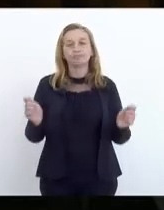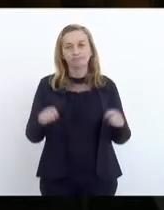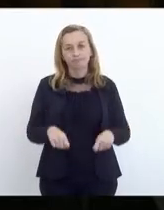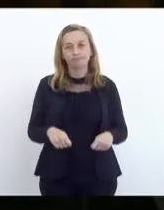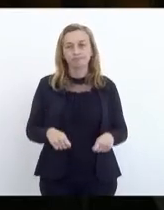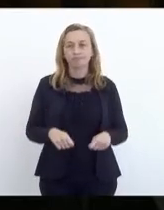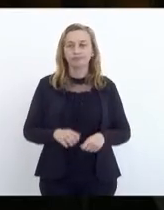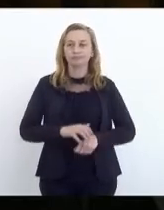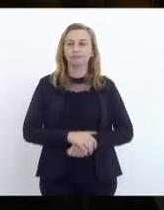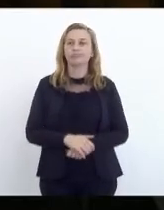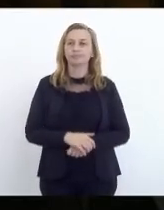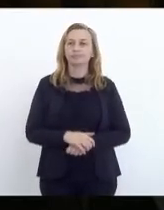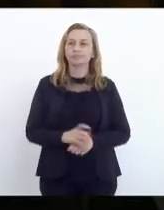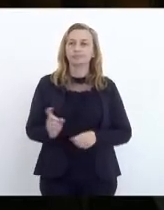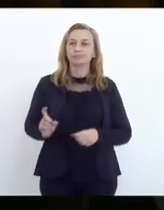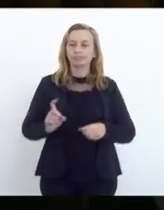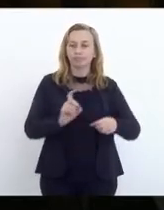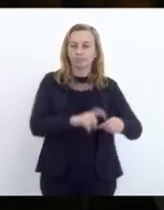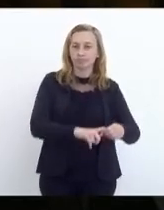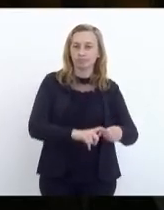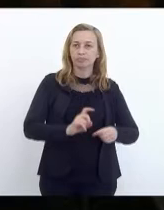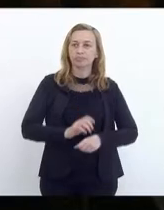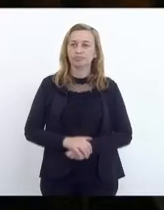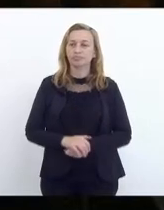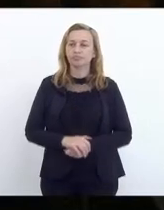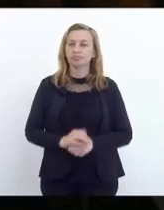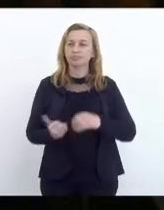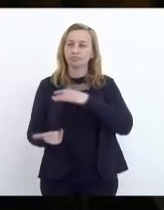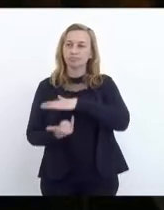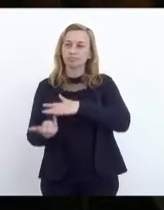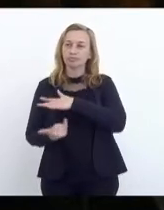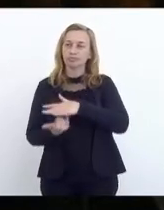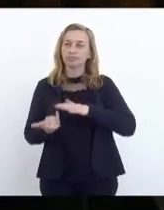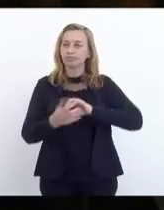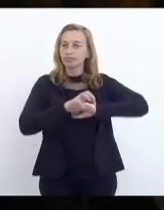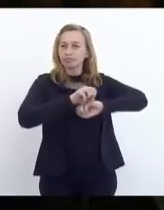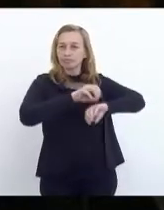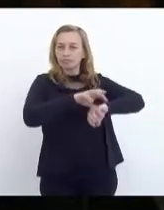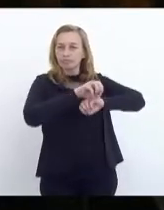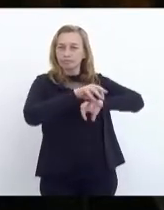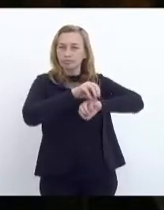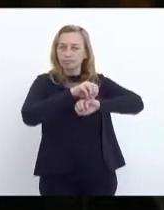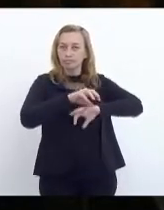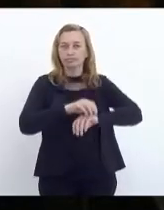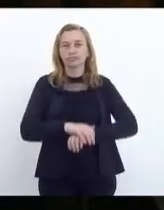possibilitado de firmar convênio com as instituições educacionais